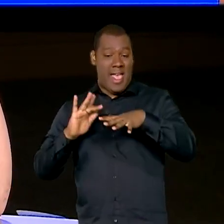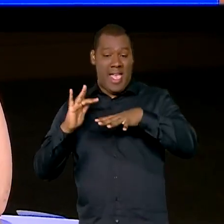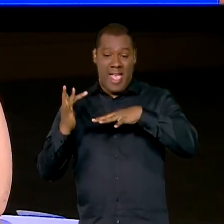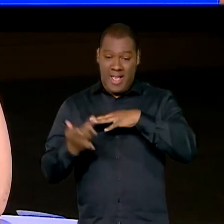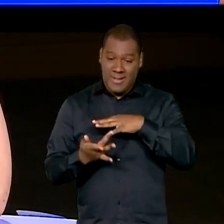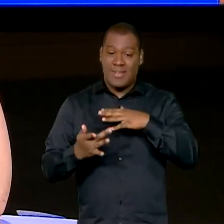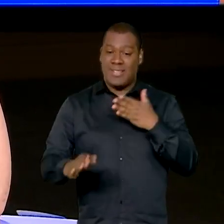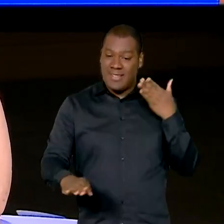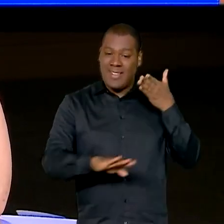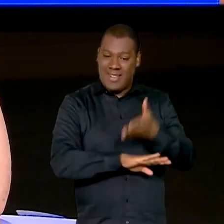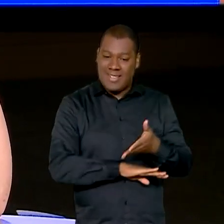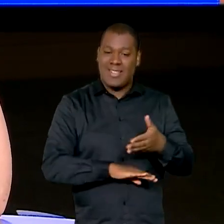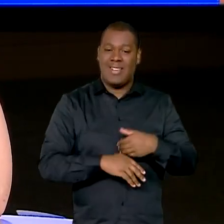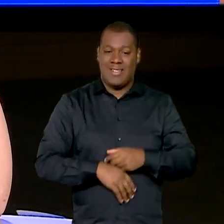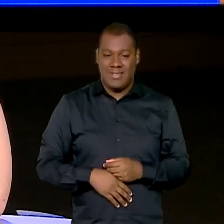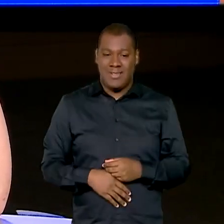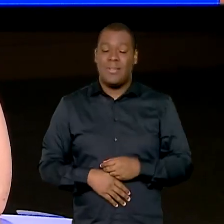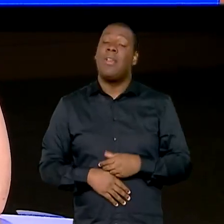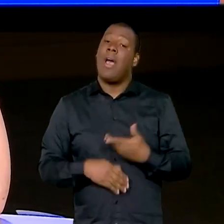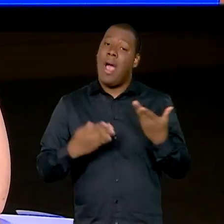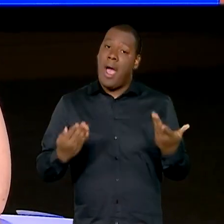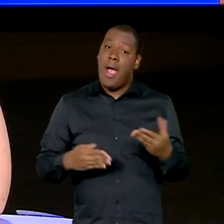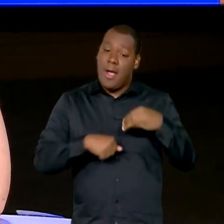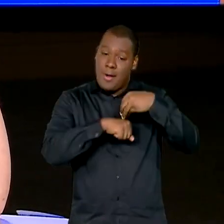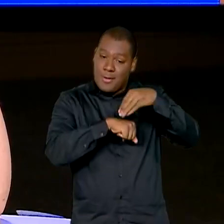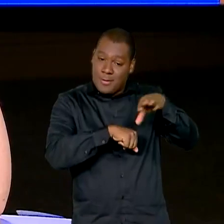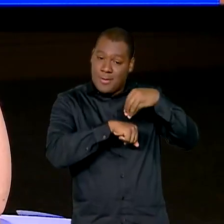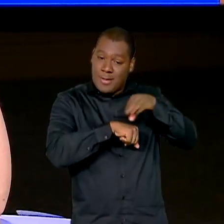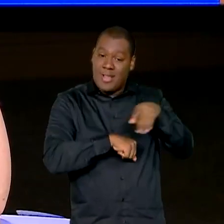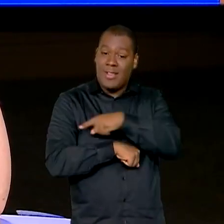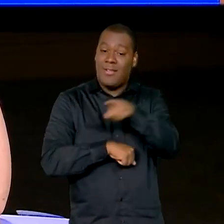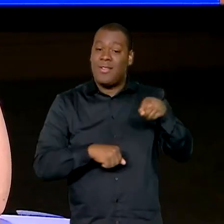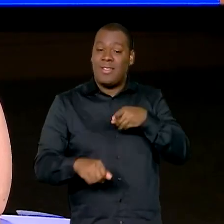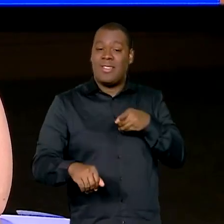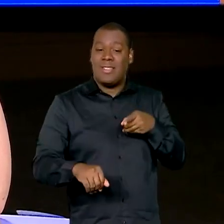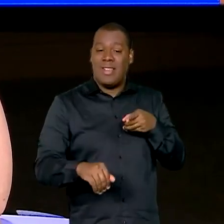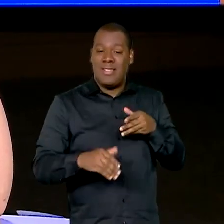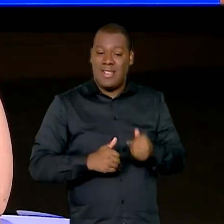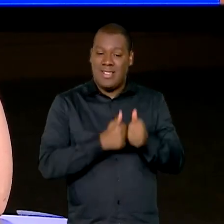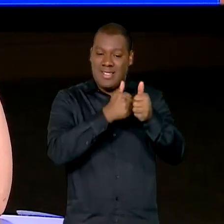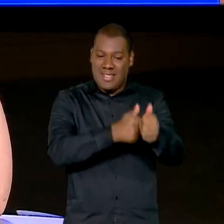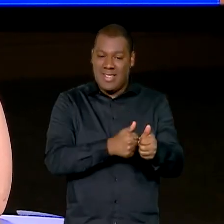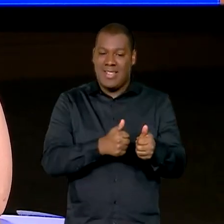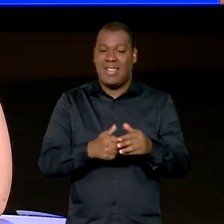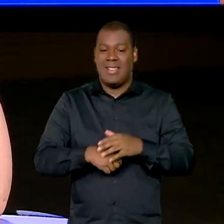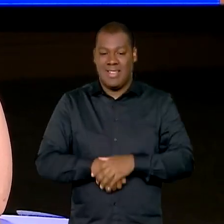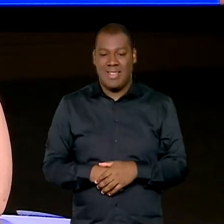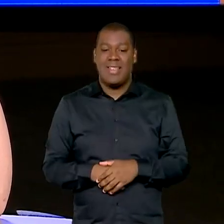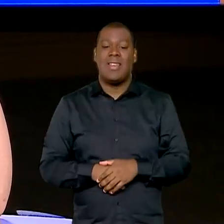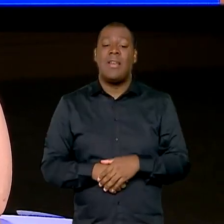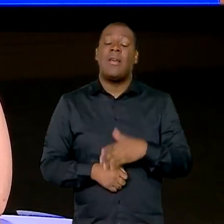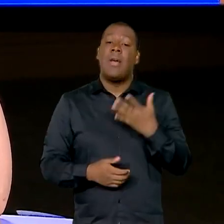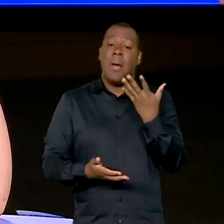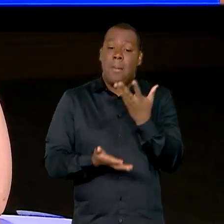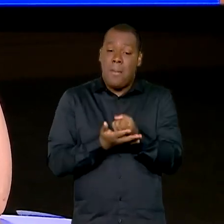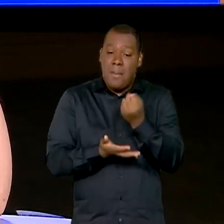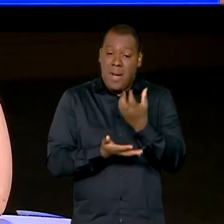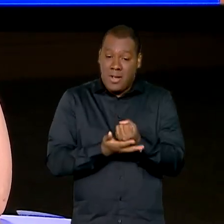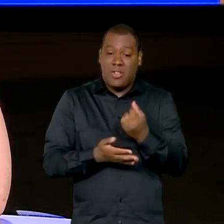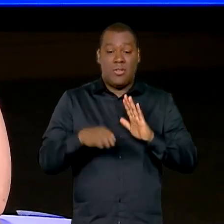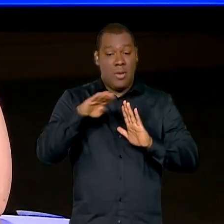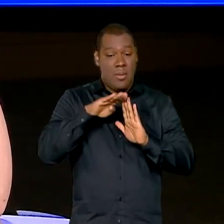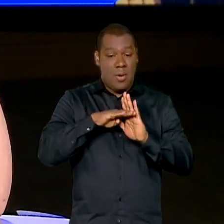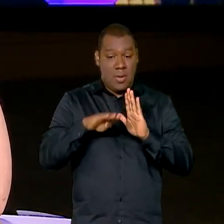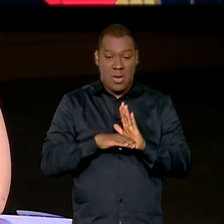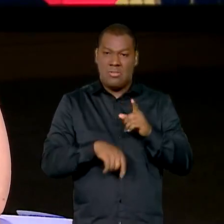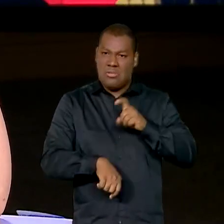segue, nos procure e comece a seguir o nosso conteúdo. Se você quiser baixar esse áudio a qualquer